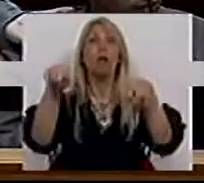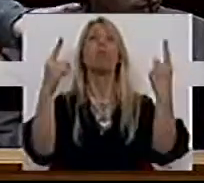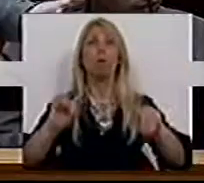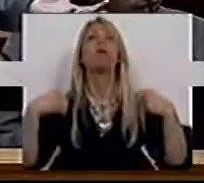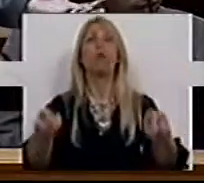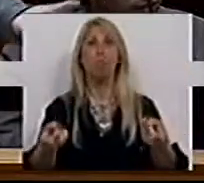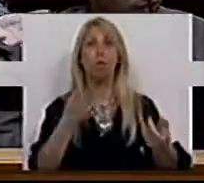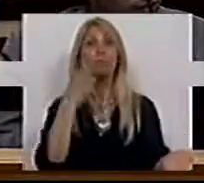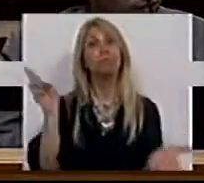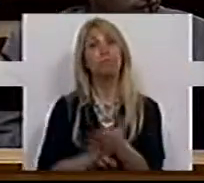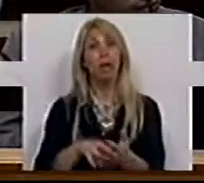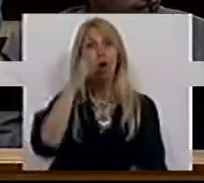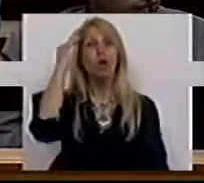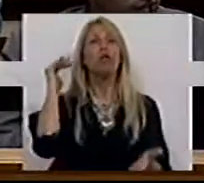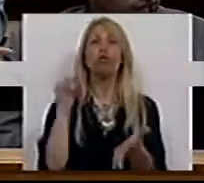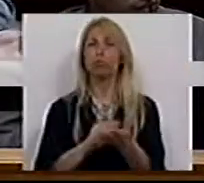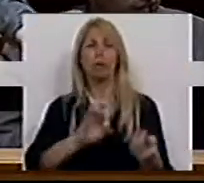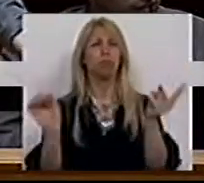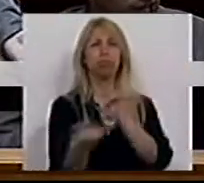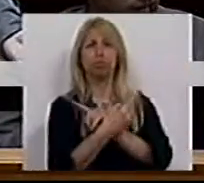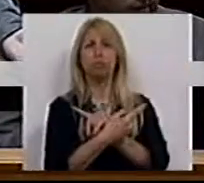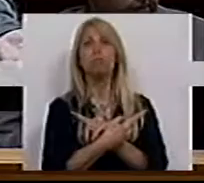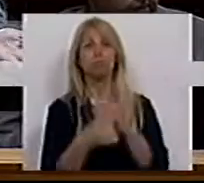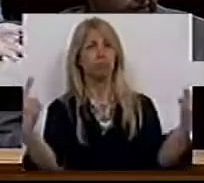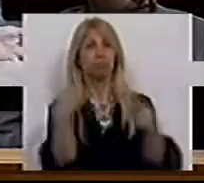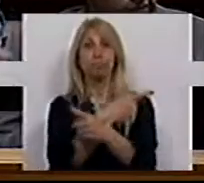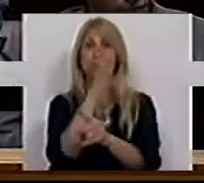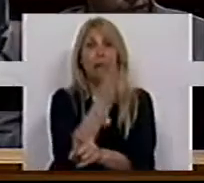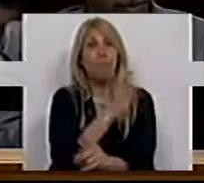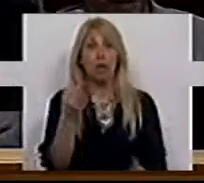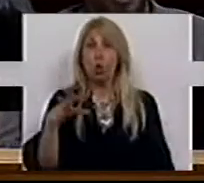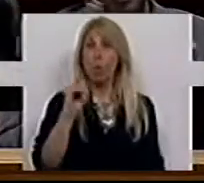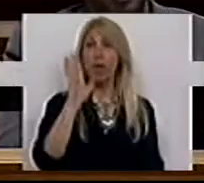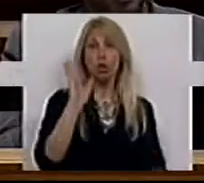pois na verdade as consequências são as contrárias na prática do PS nos últimos anos?